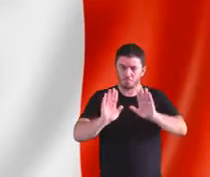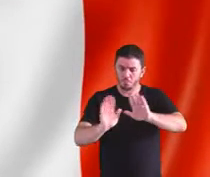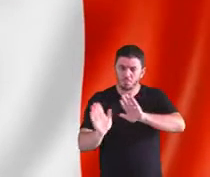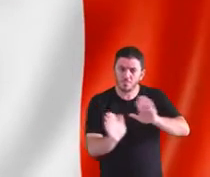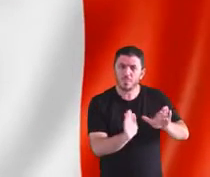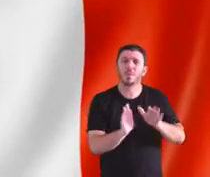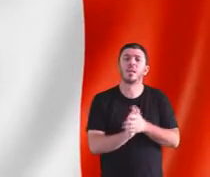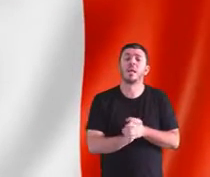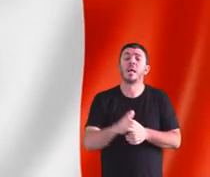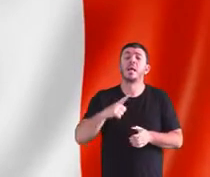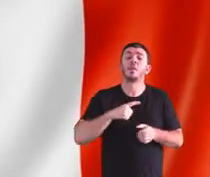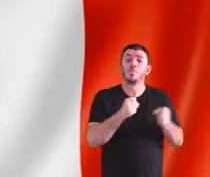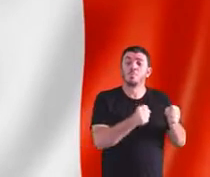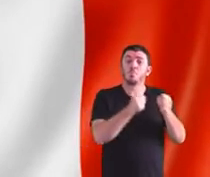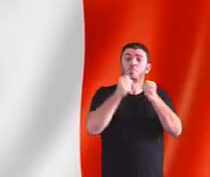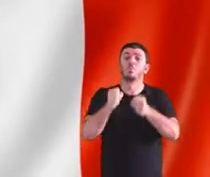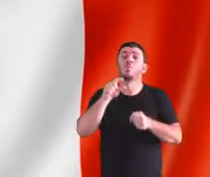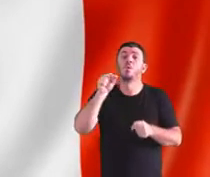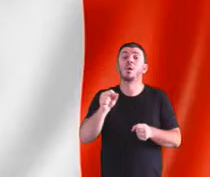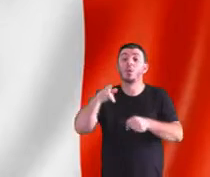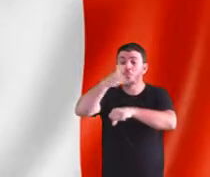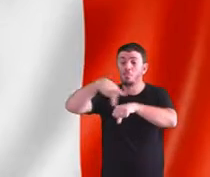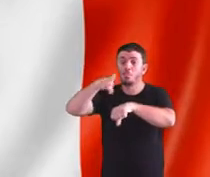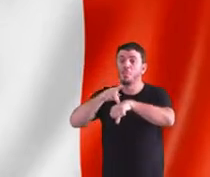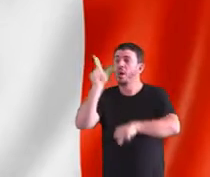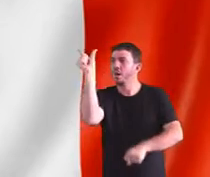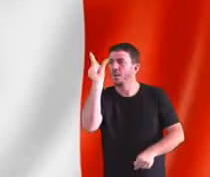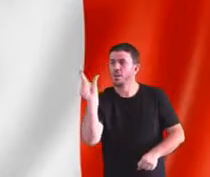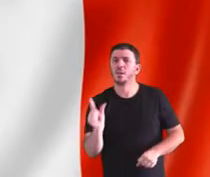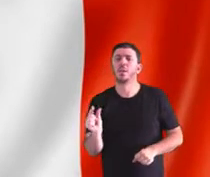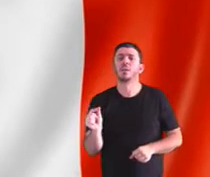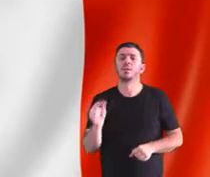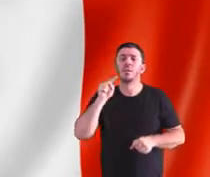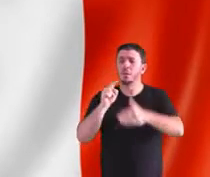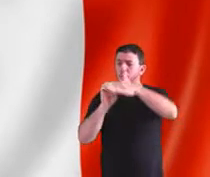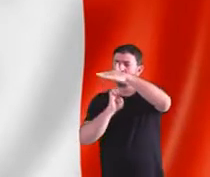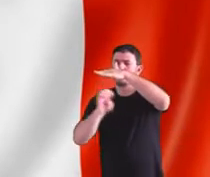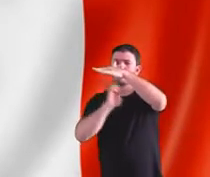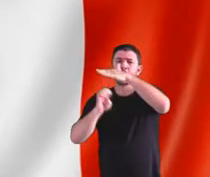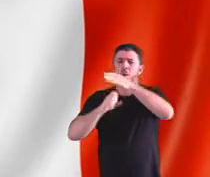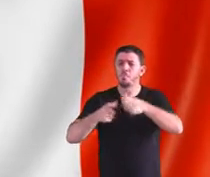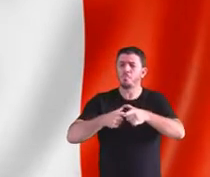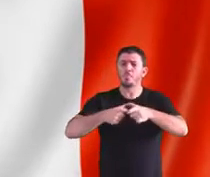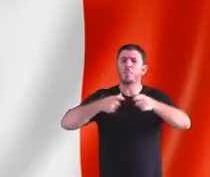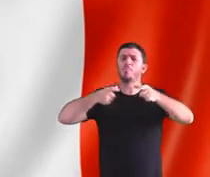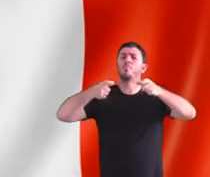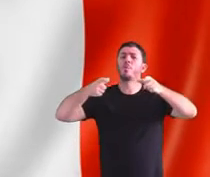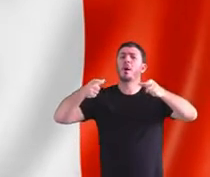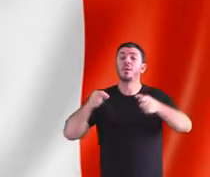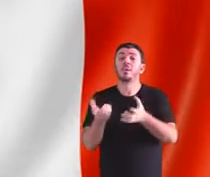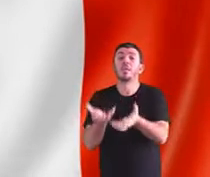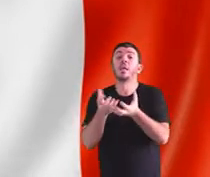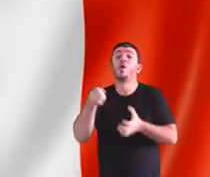Mussolini implantou um programa de desenvolvimento da indústria e modernização do país. Queria conquistar